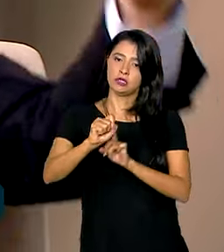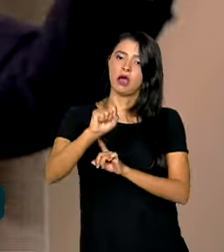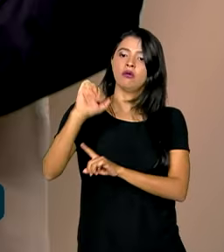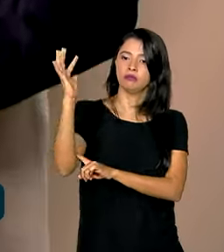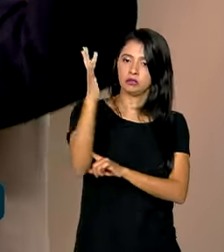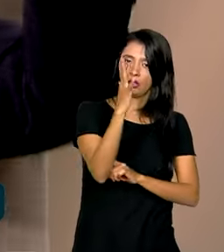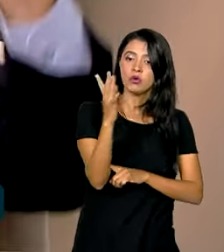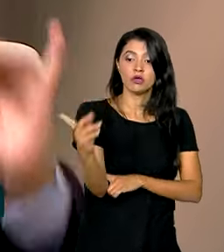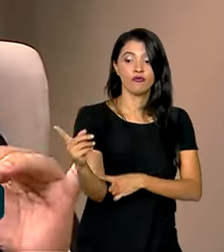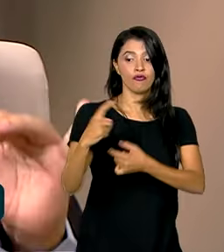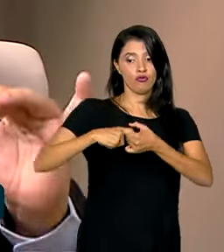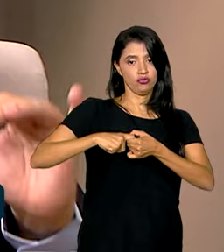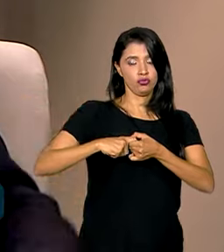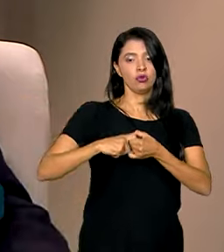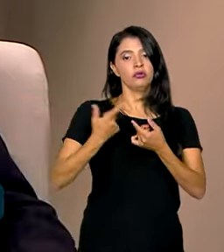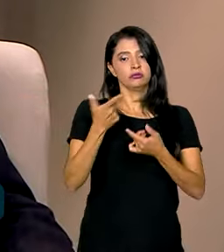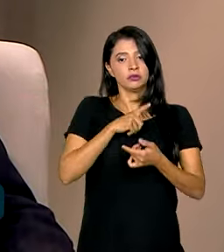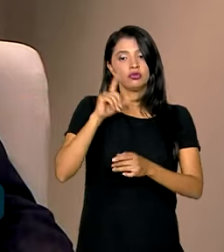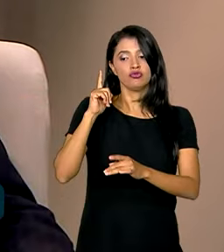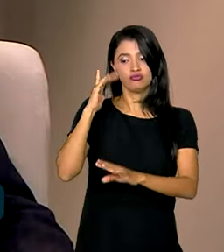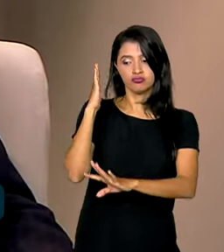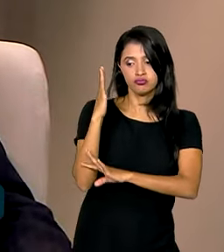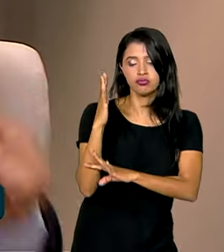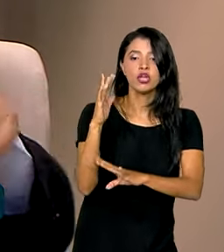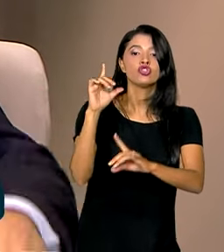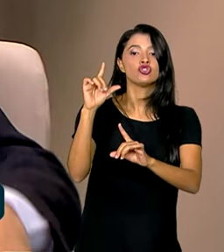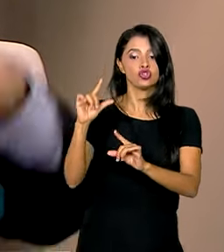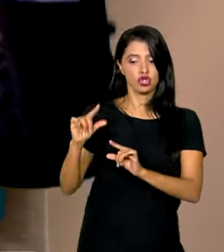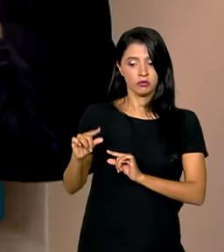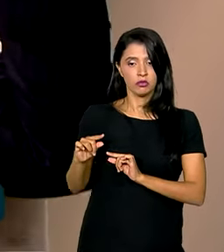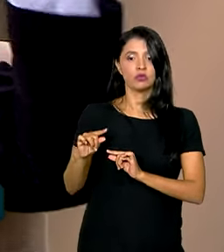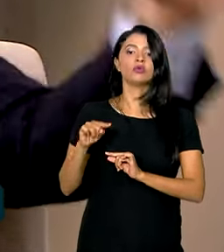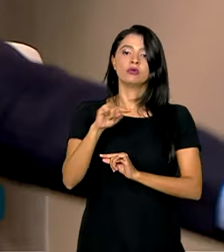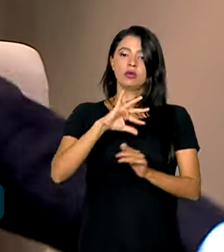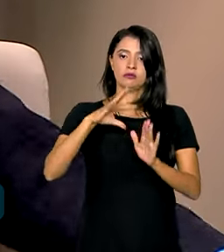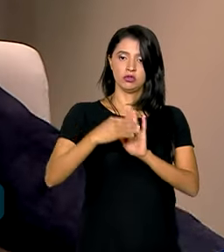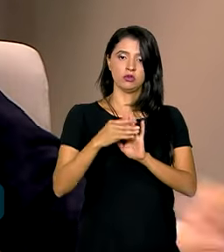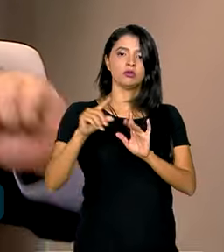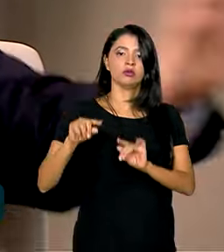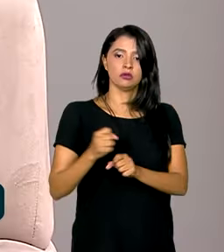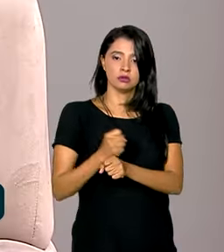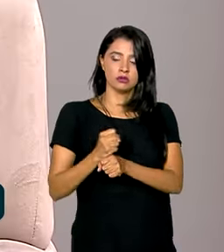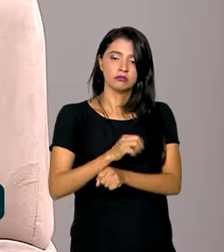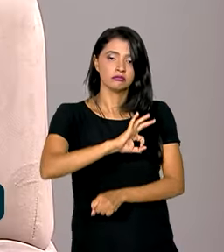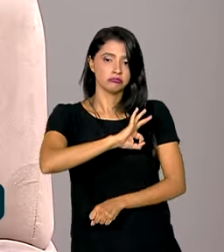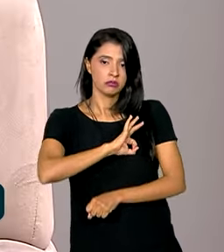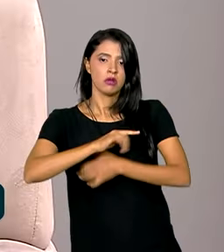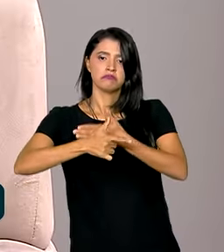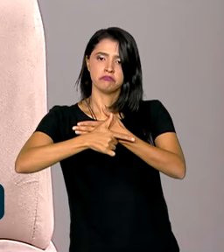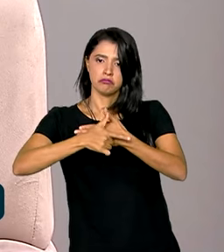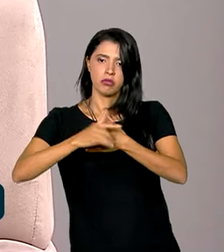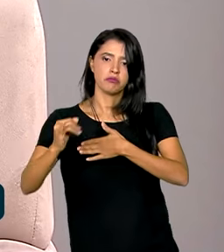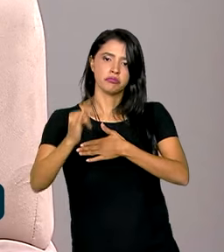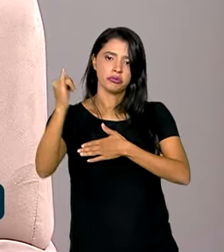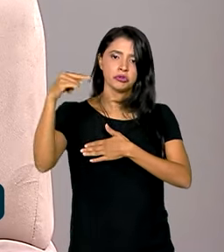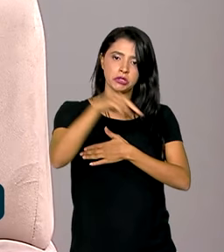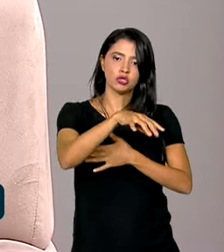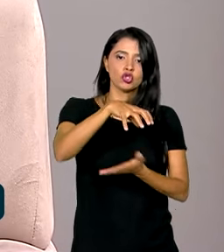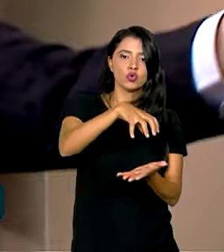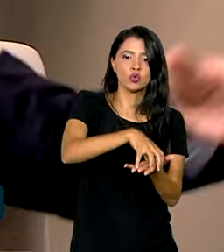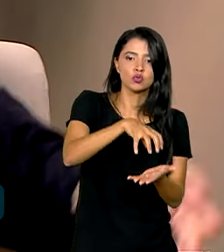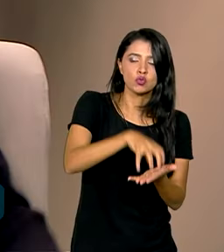nós tivemos redução de desmatamento ilegal na Amazônia nesse ano, as polícias tiveram um papel muito grande em conjunto com os órgãos